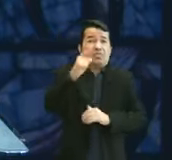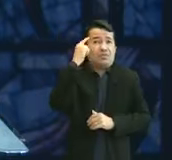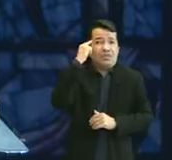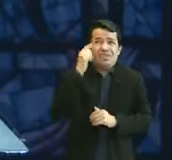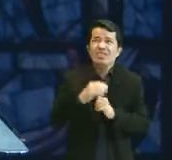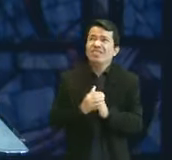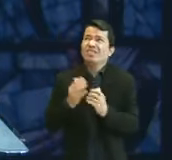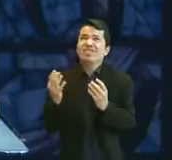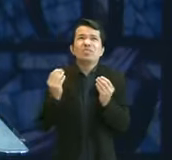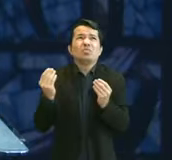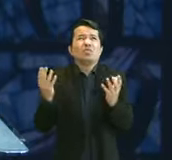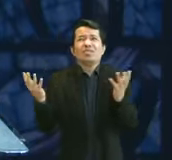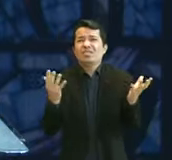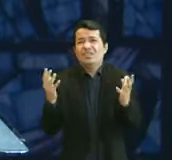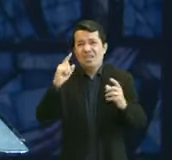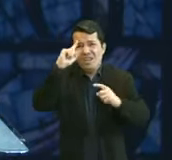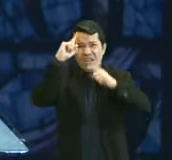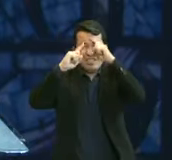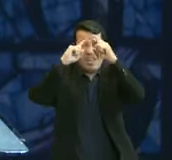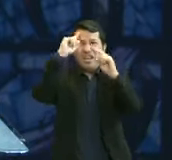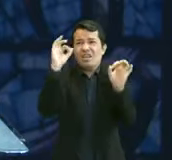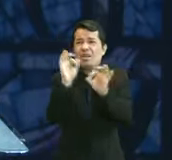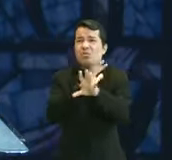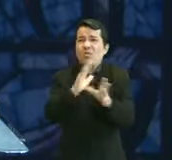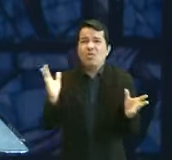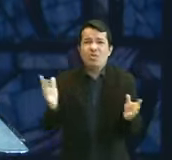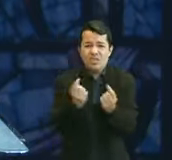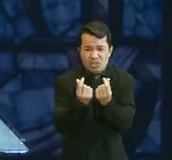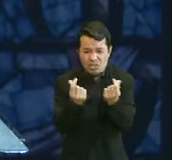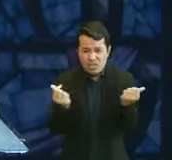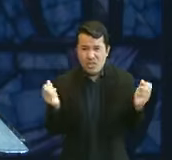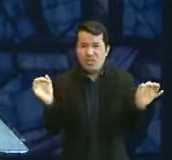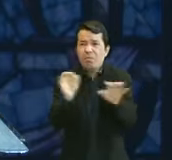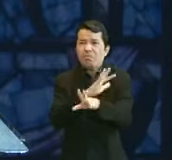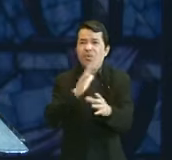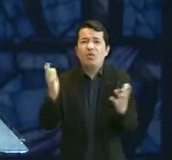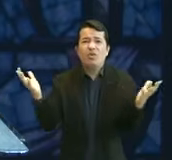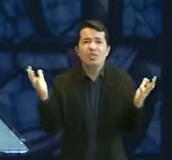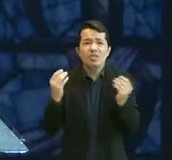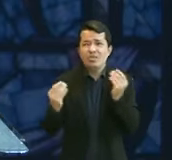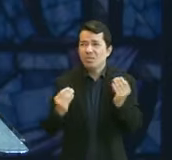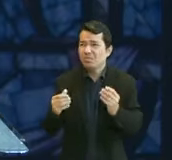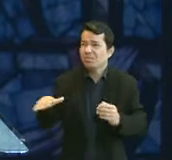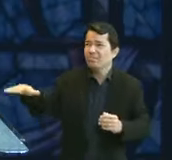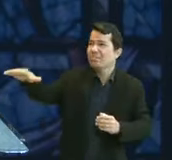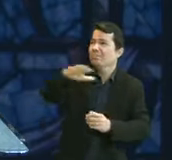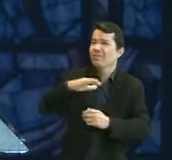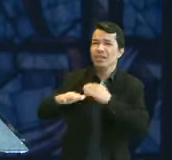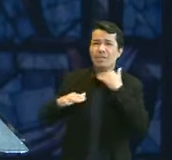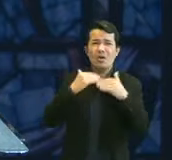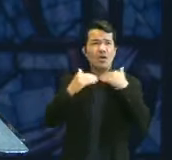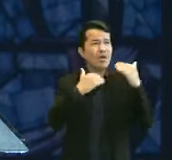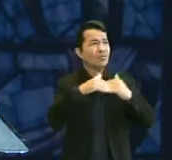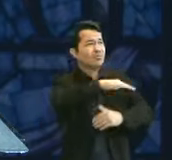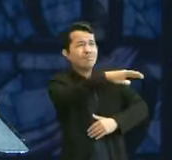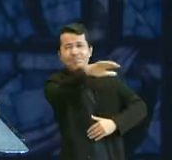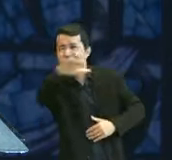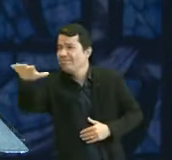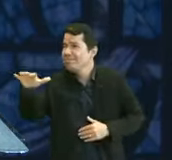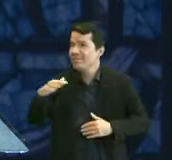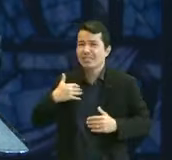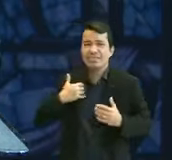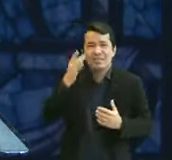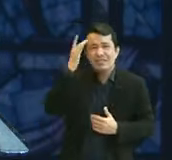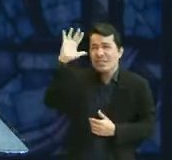negócio levantar, as forças para se manter firme diante das perdas, a disposição para cuidar